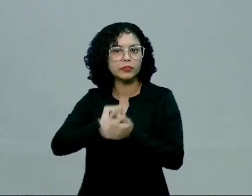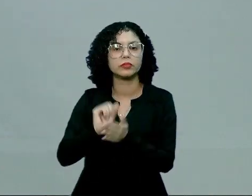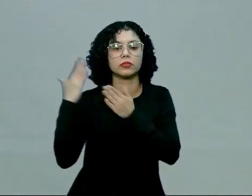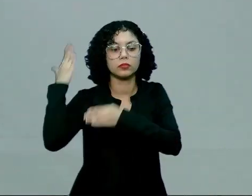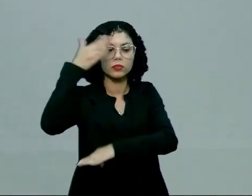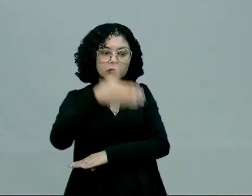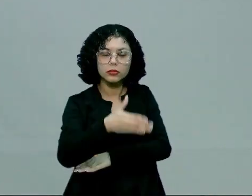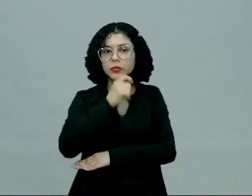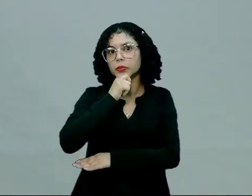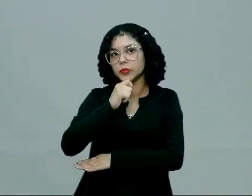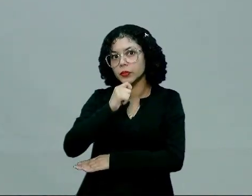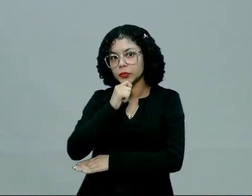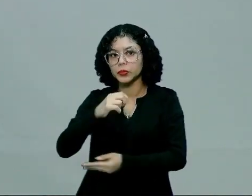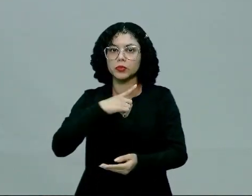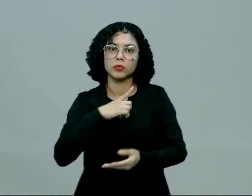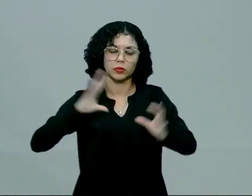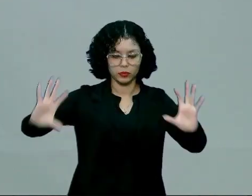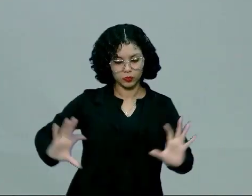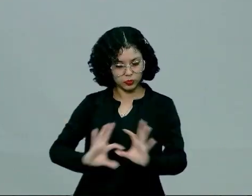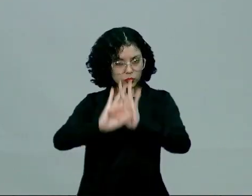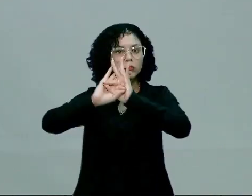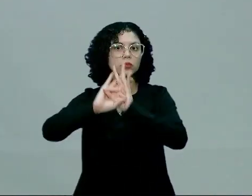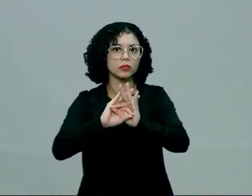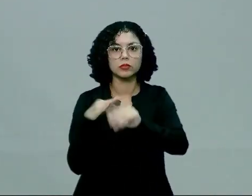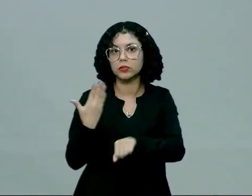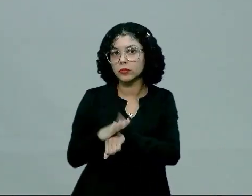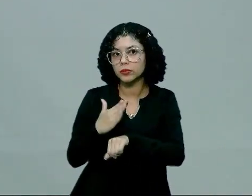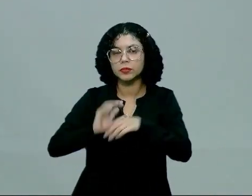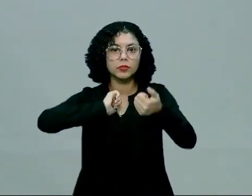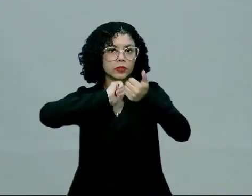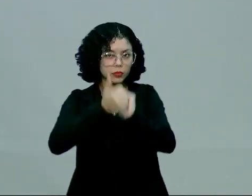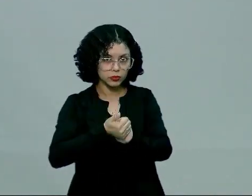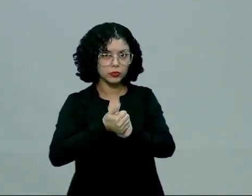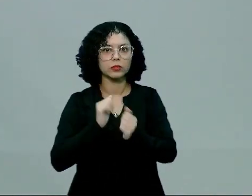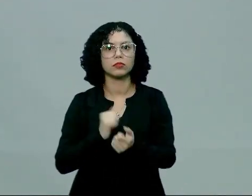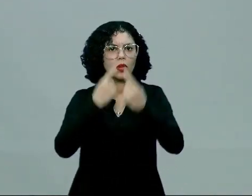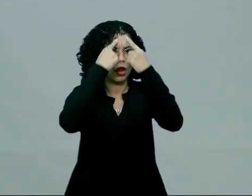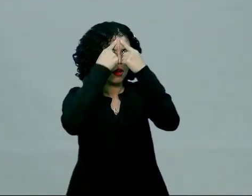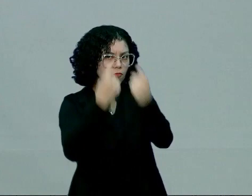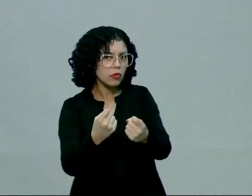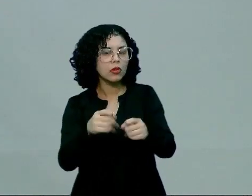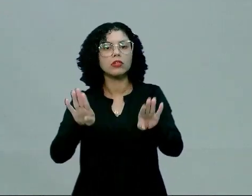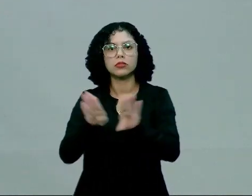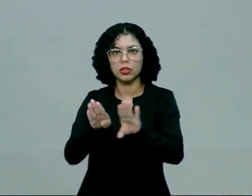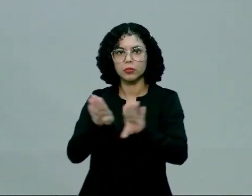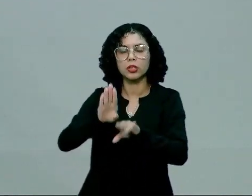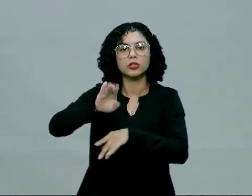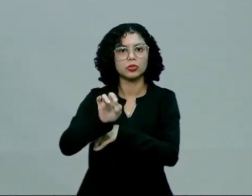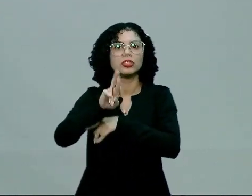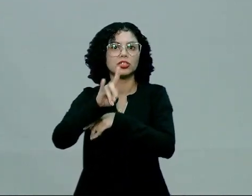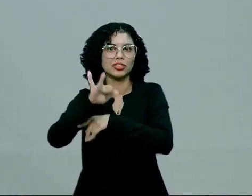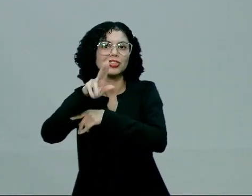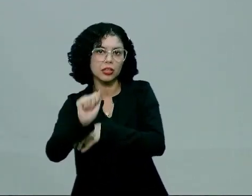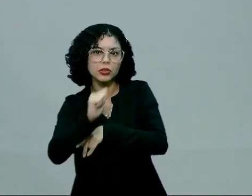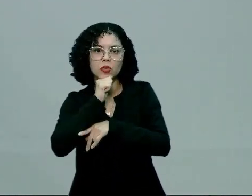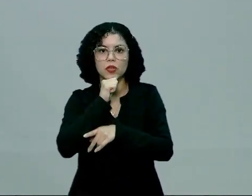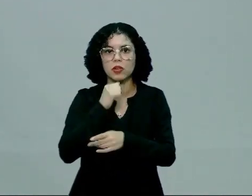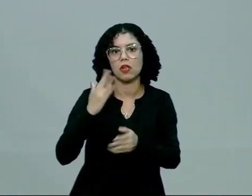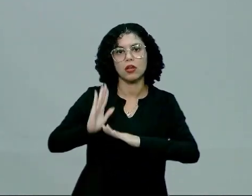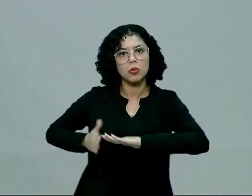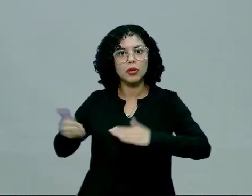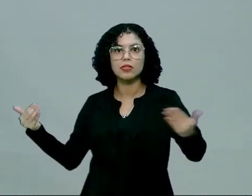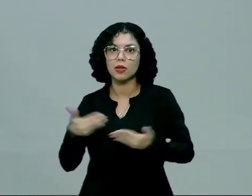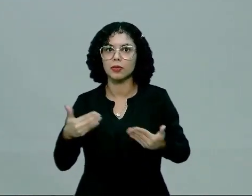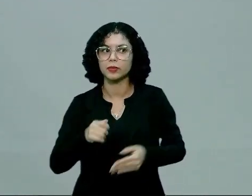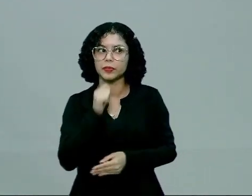direcionamento vai estar sendo correlacionado à prática esportiva a violência nos estados que é algo contemporâneo né